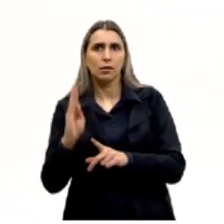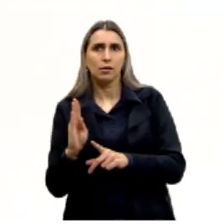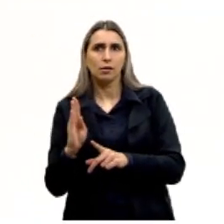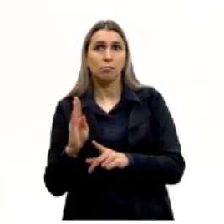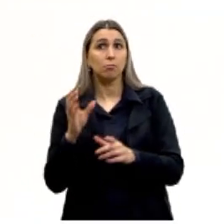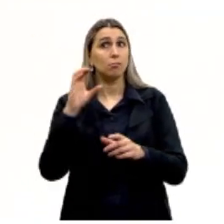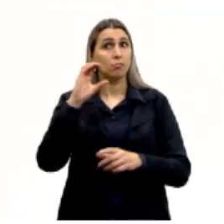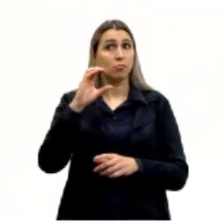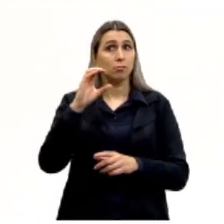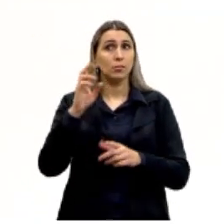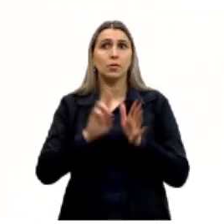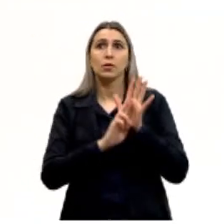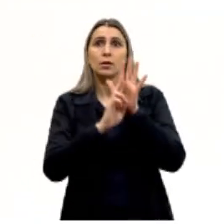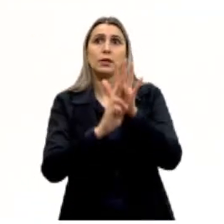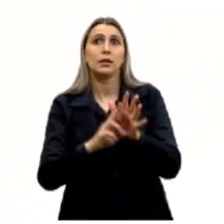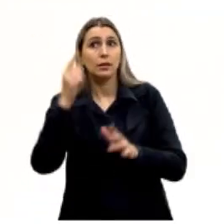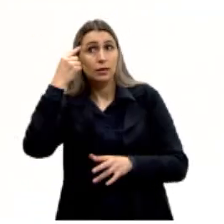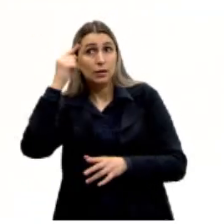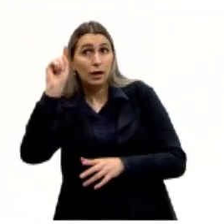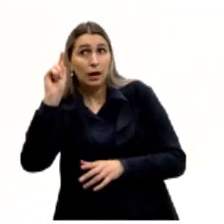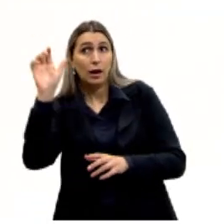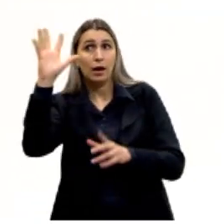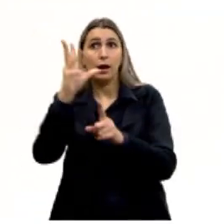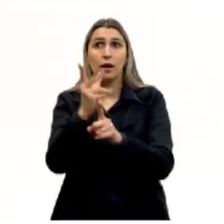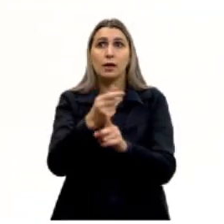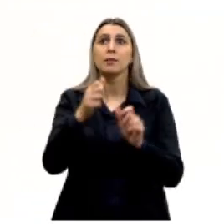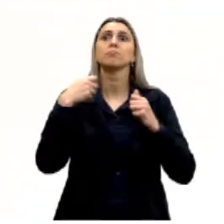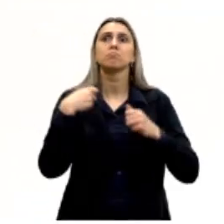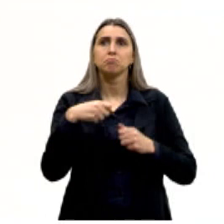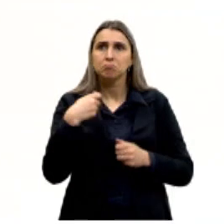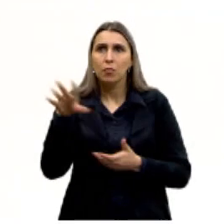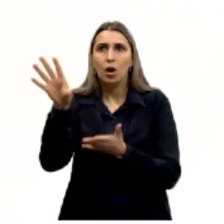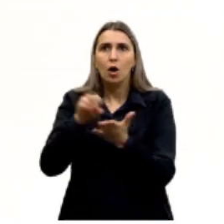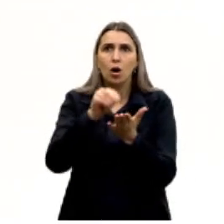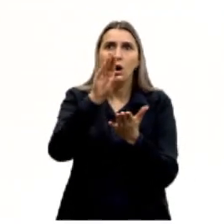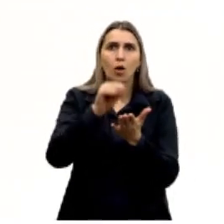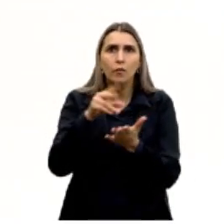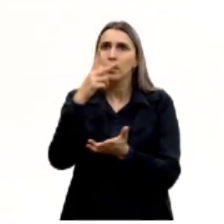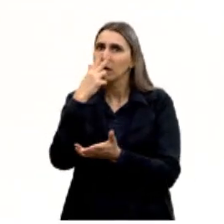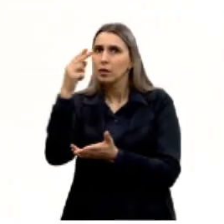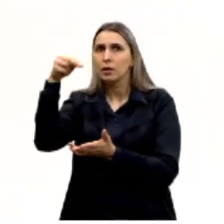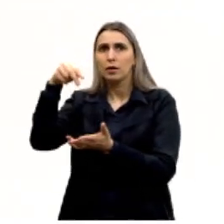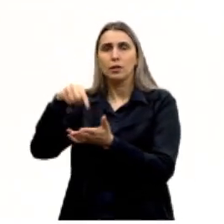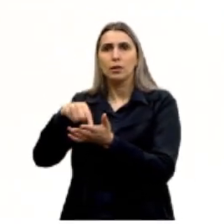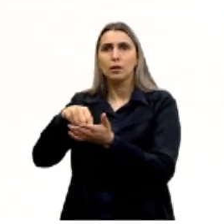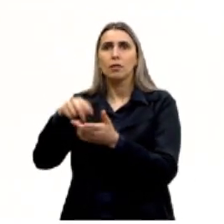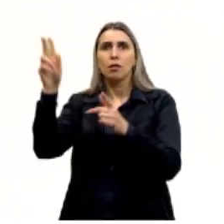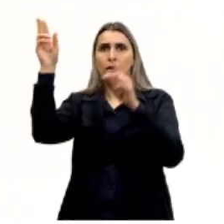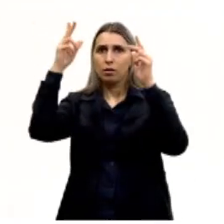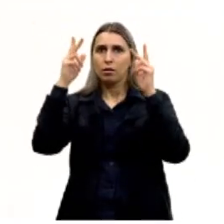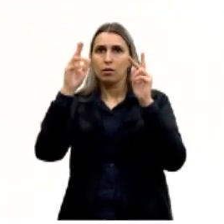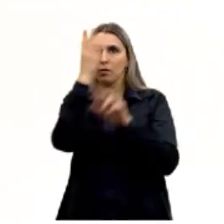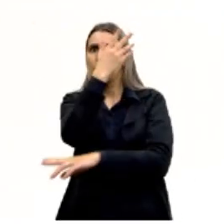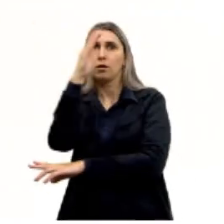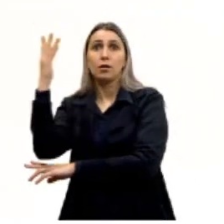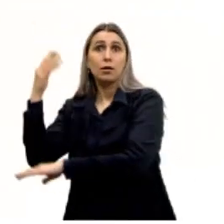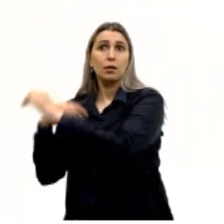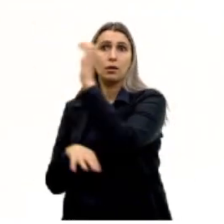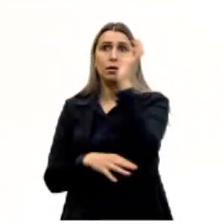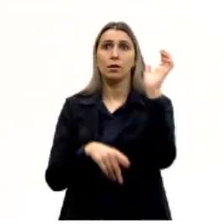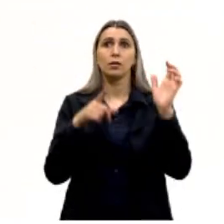se representar uma ideia de que a arte deveria copiar fielmente a natureza